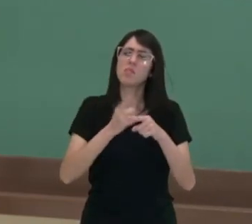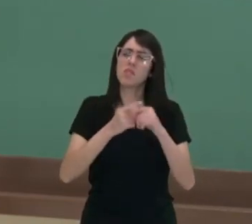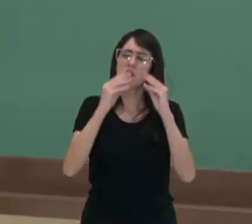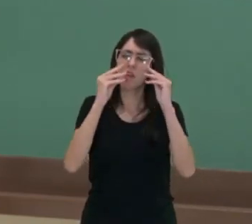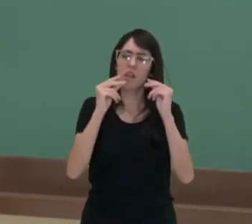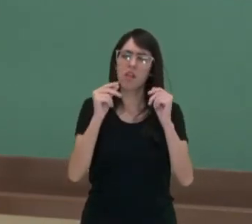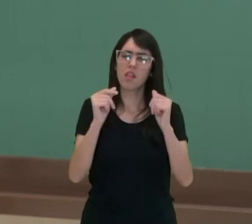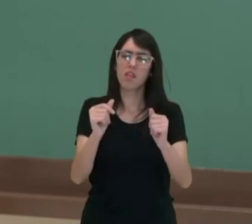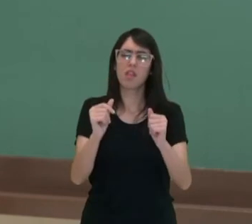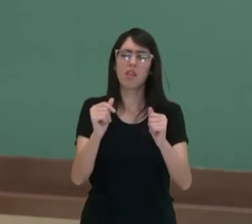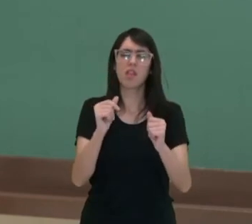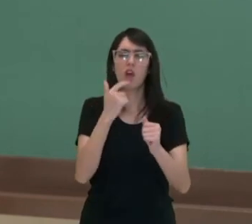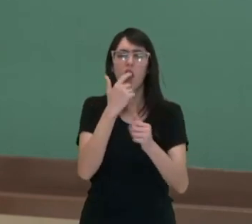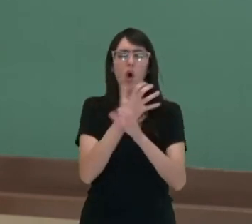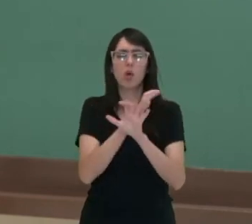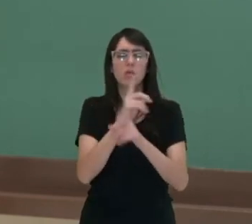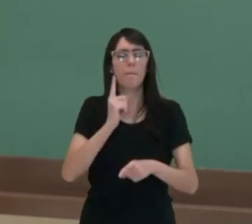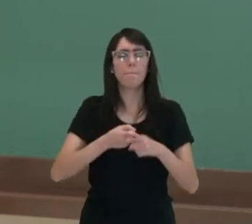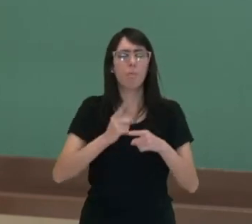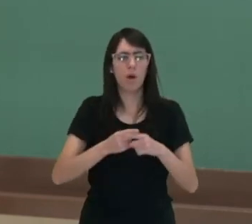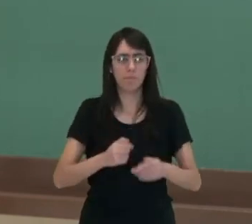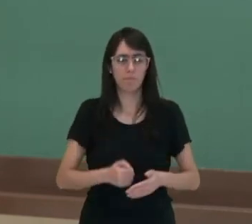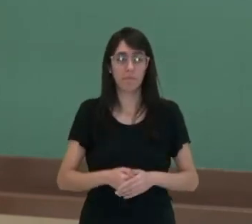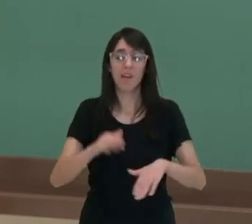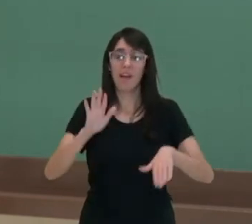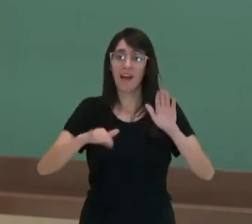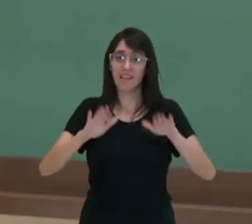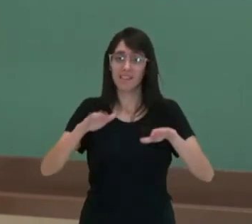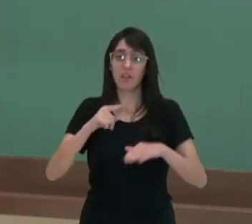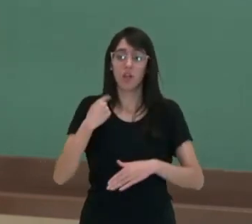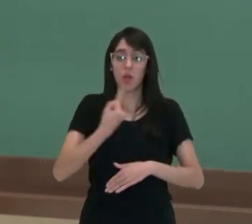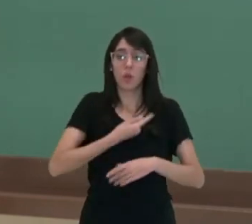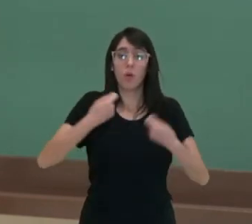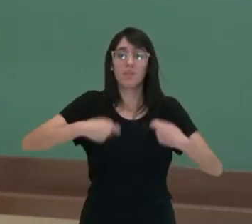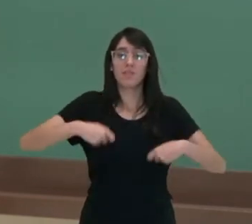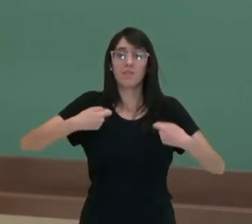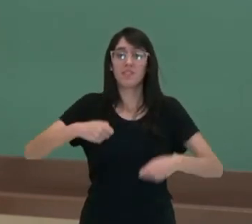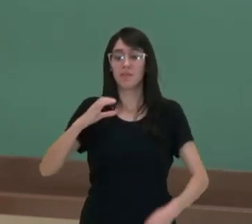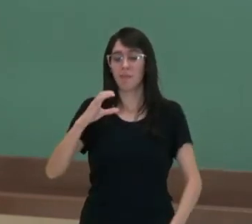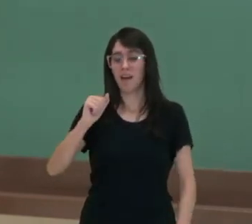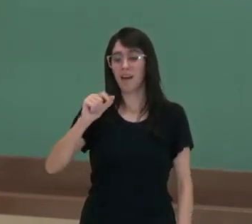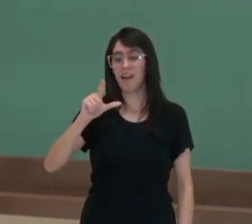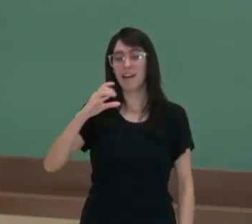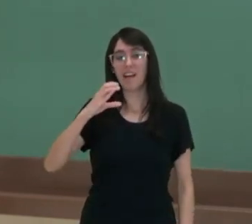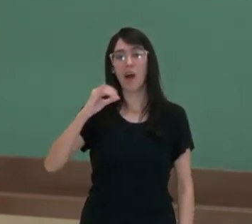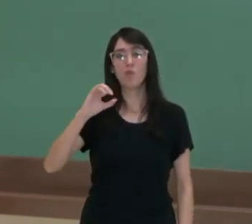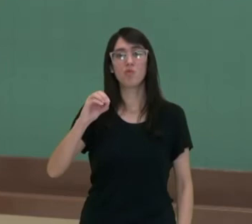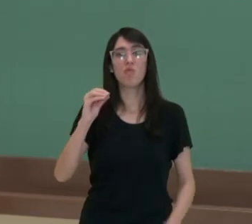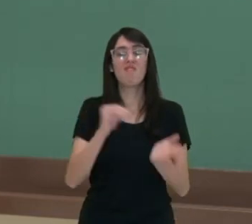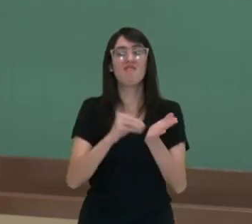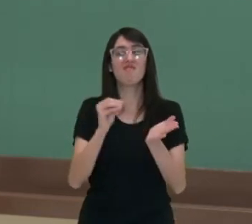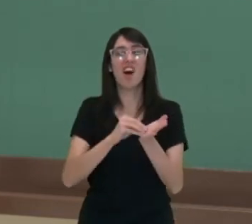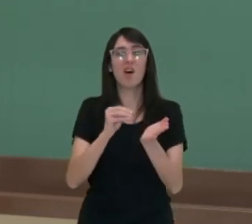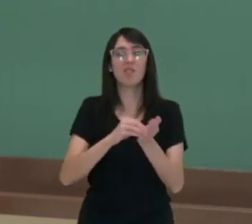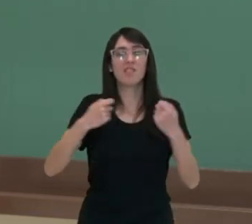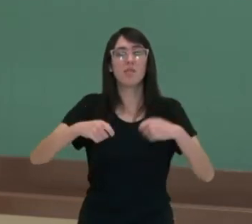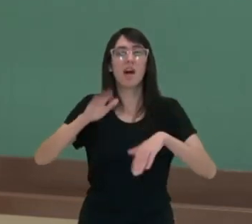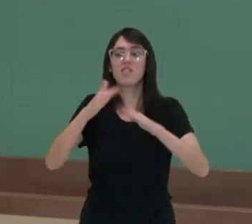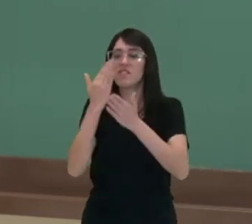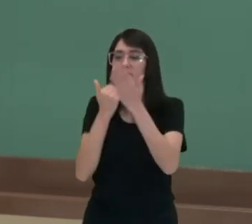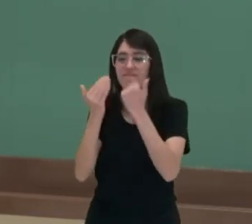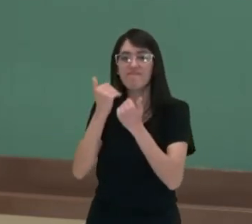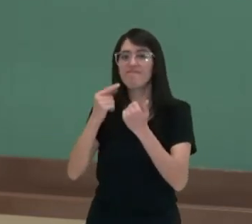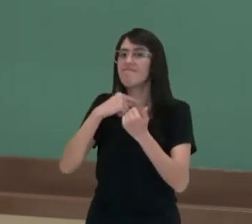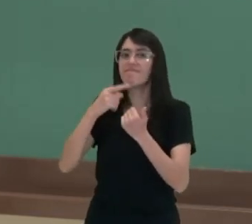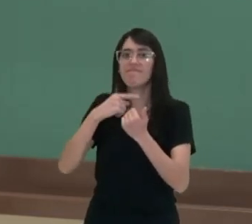óssea? Às vezes nós estamos precisando de cálcio no nosso corpo, a nossa alimentação não